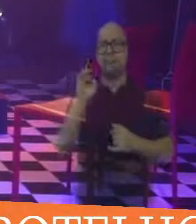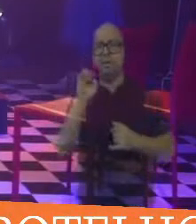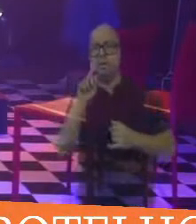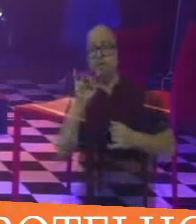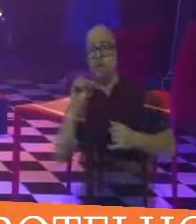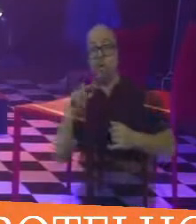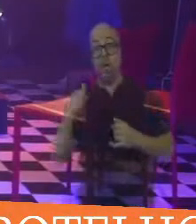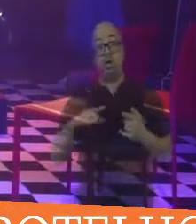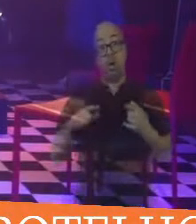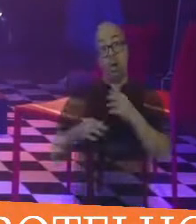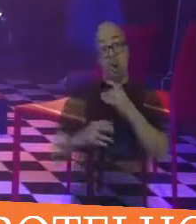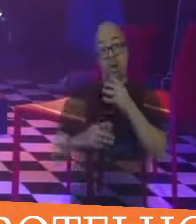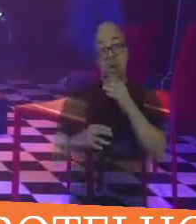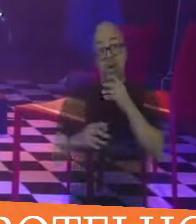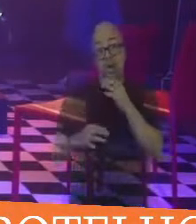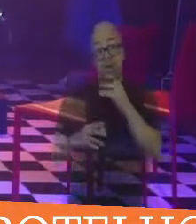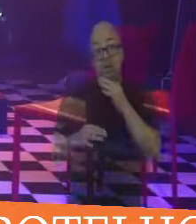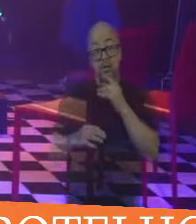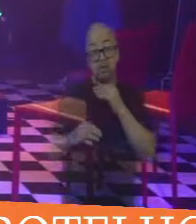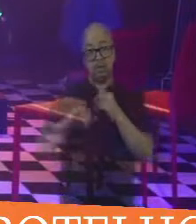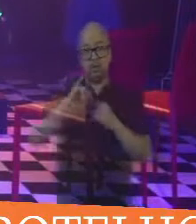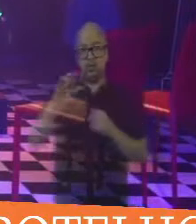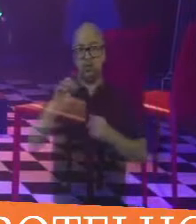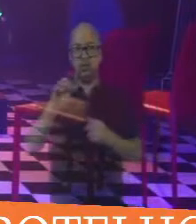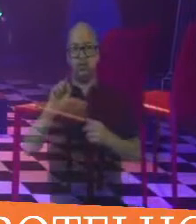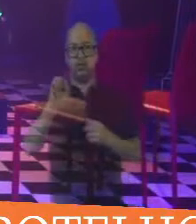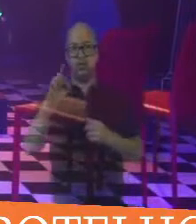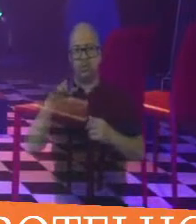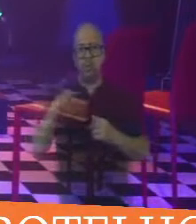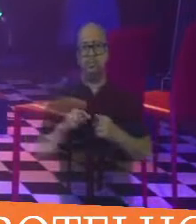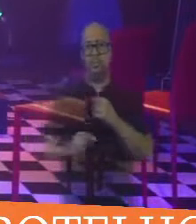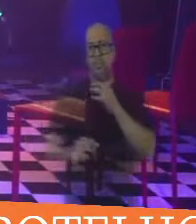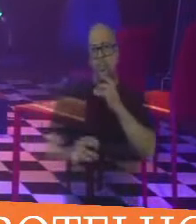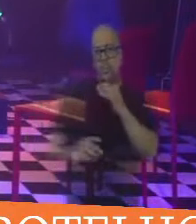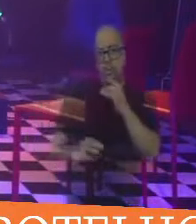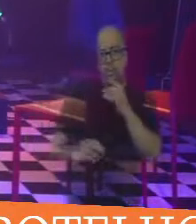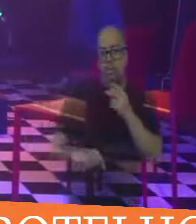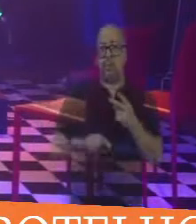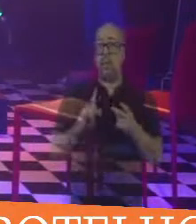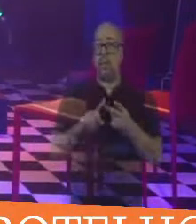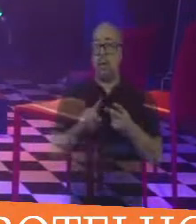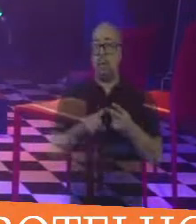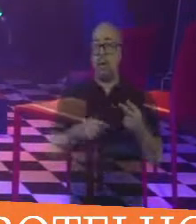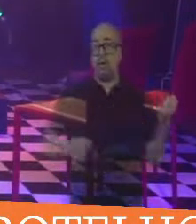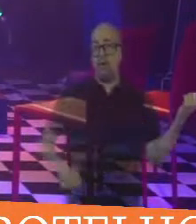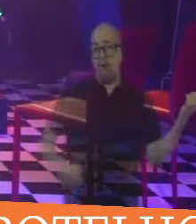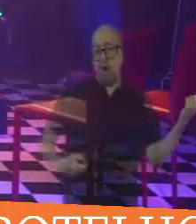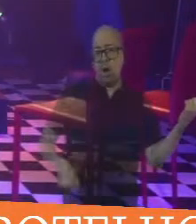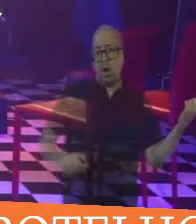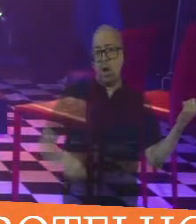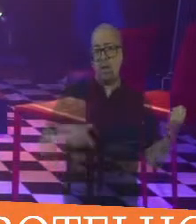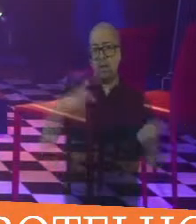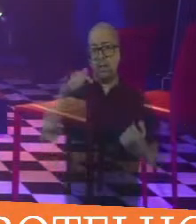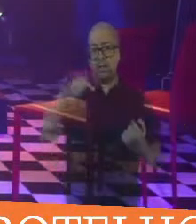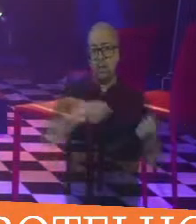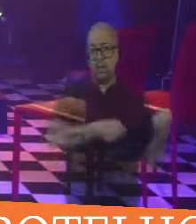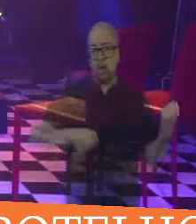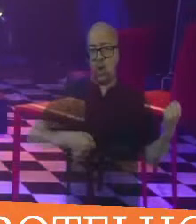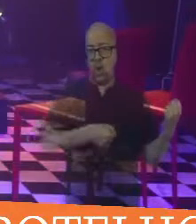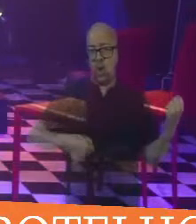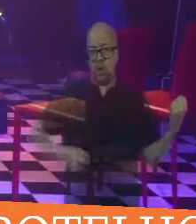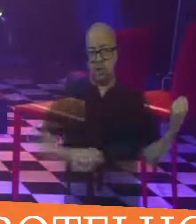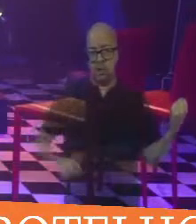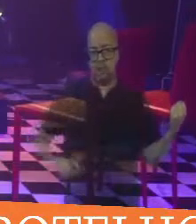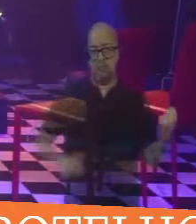do clarinete, que é feita pelo José de Gueus, né? E também do violão sete cordas, feito pelo Valdemar Alves, que